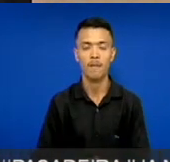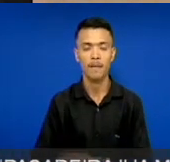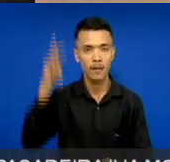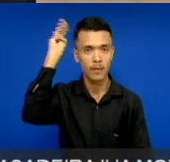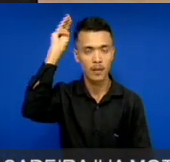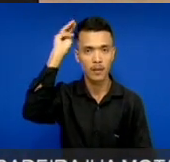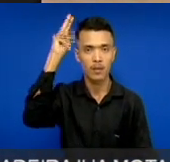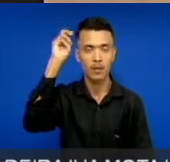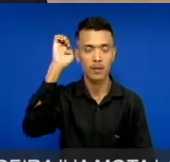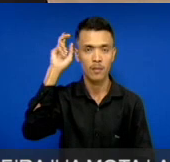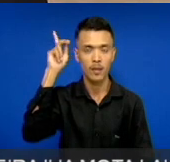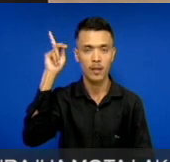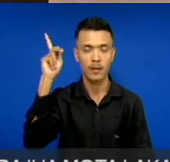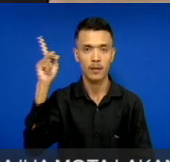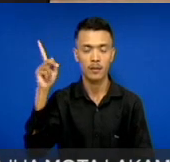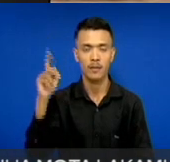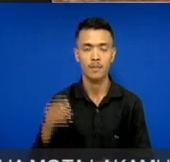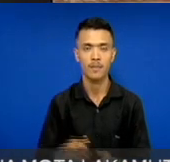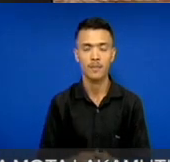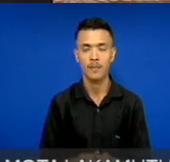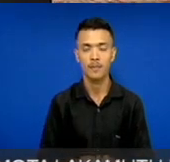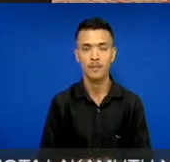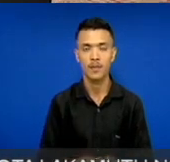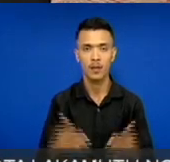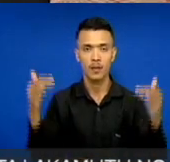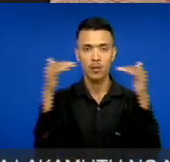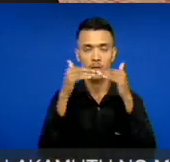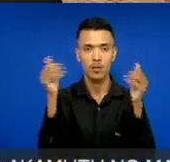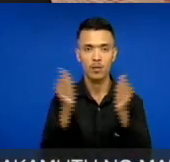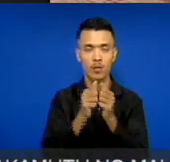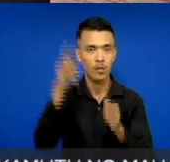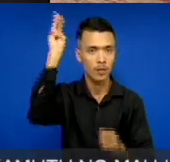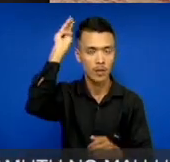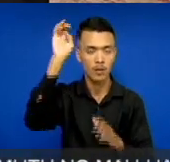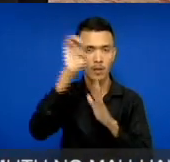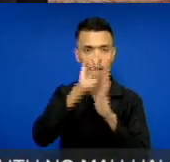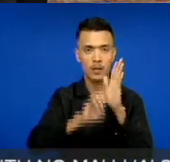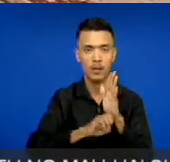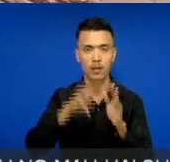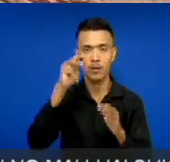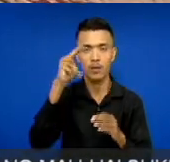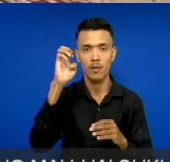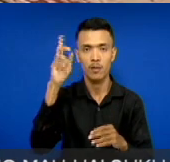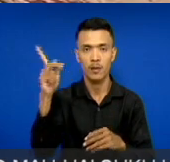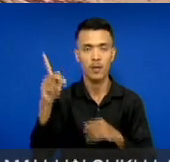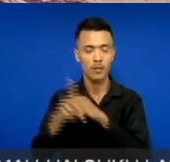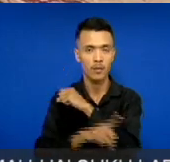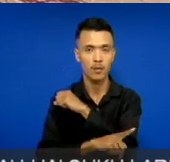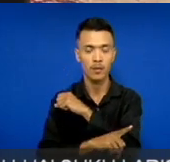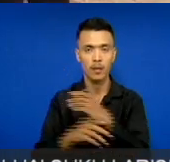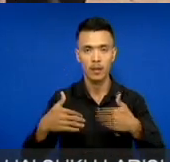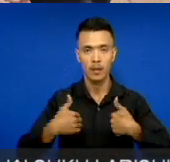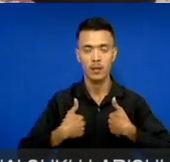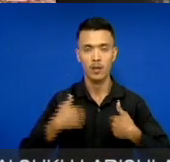Ministro Negócios Estrangeiros na Cooperação, Benedito dos Santos Freitas, encontra o Ministro Estado no Ministro Negócios Estrangeiros Portugal, Paulo Rangel, e